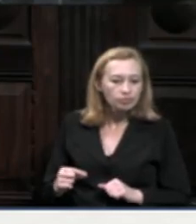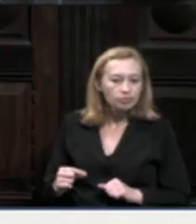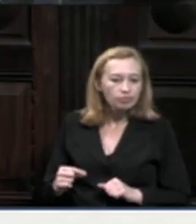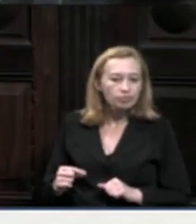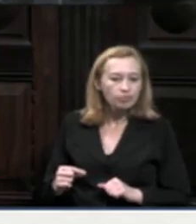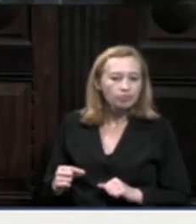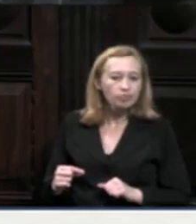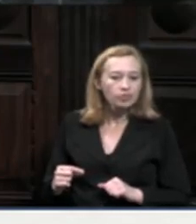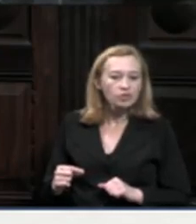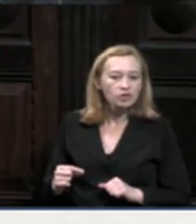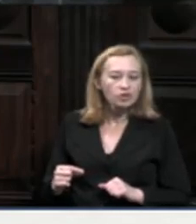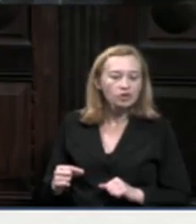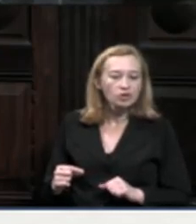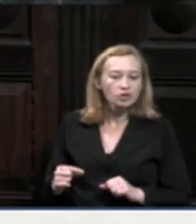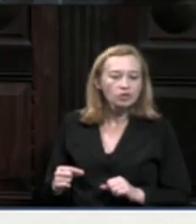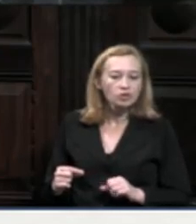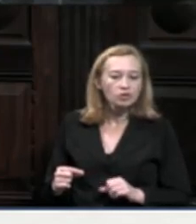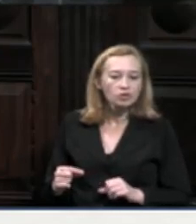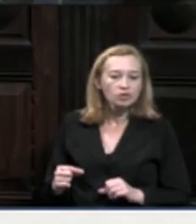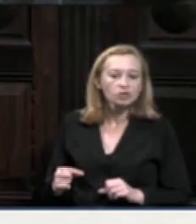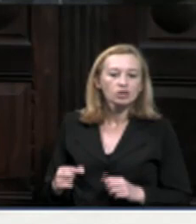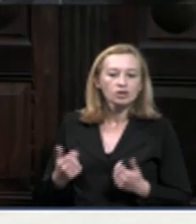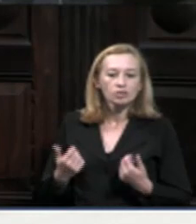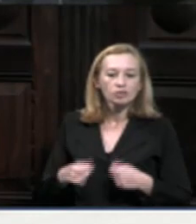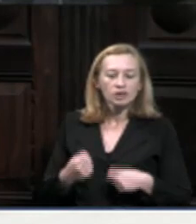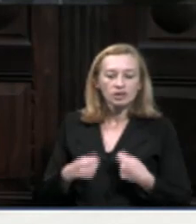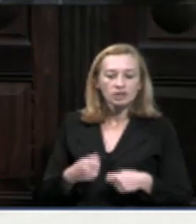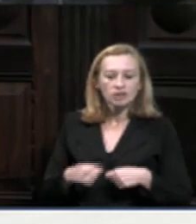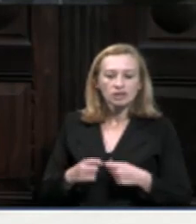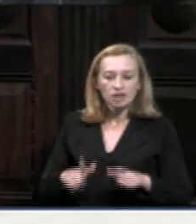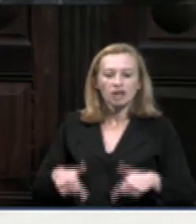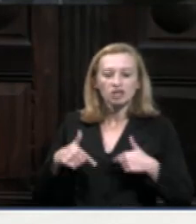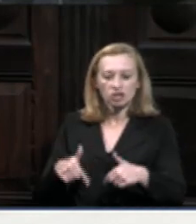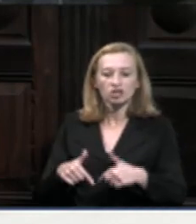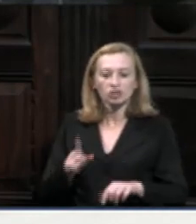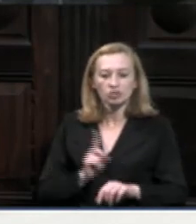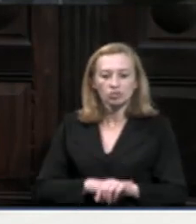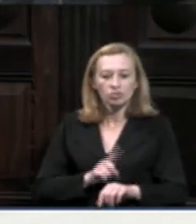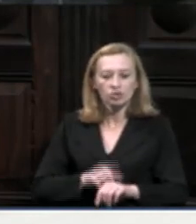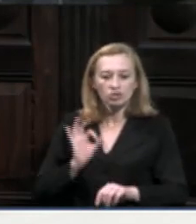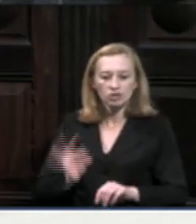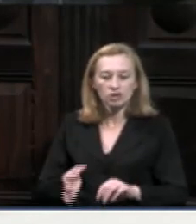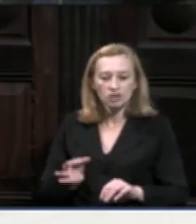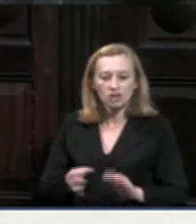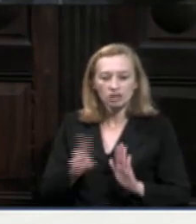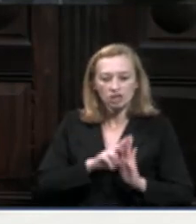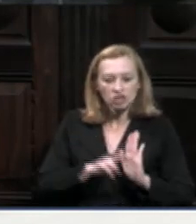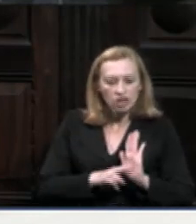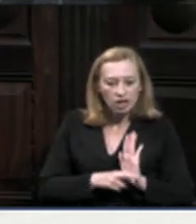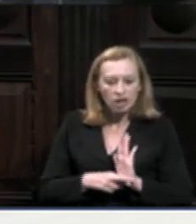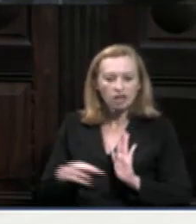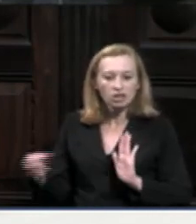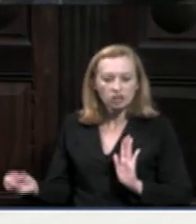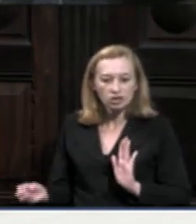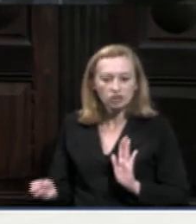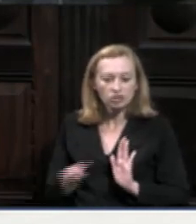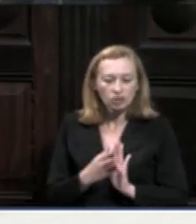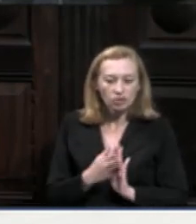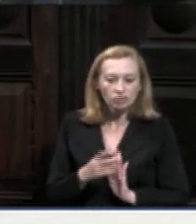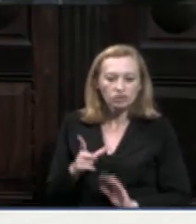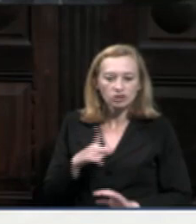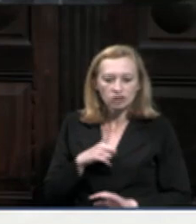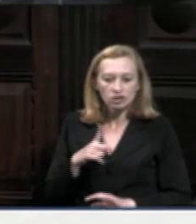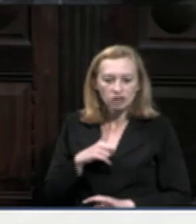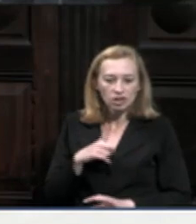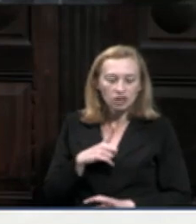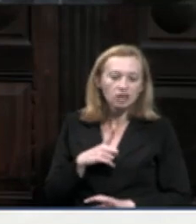deverá acompanhar o estado da arte do desenvolvimento tecnológico do uso de agregados reciclados, com vistas à incorporação de novos itens no Sistema Integrado de Gestão